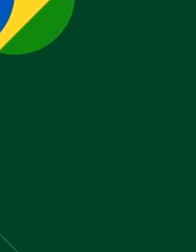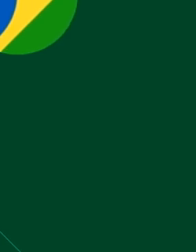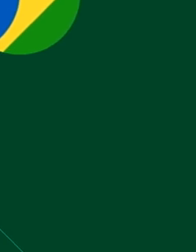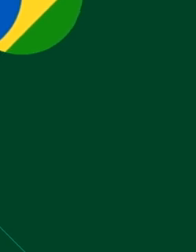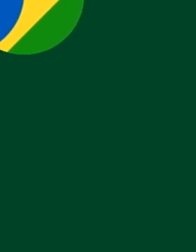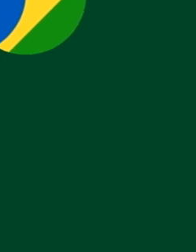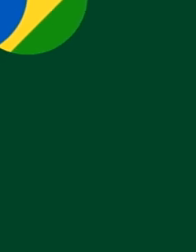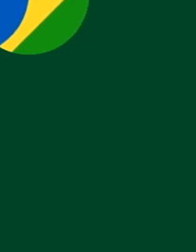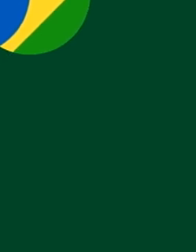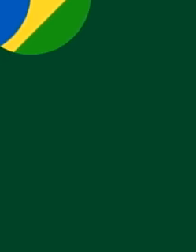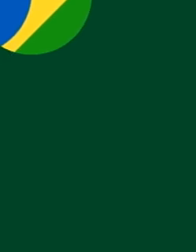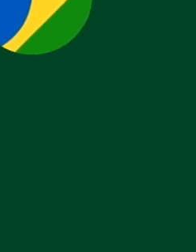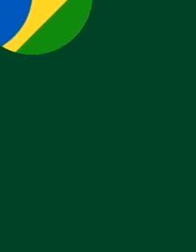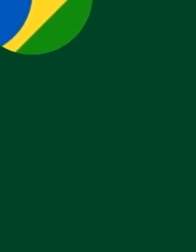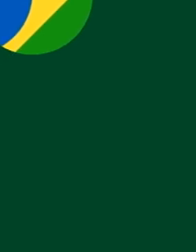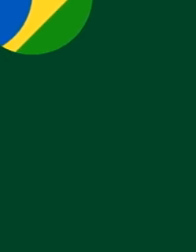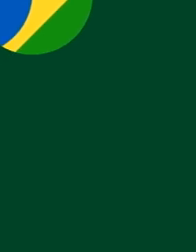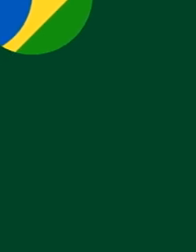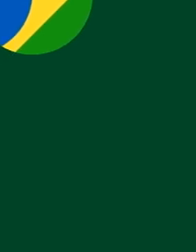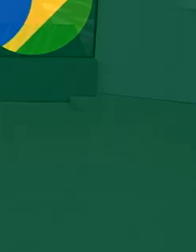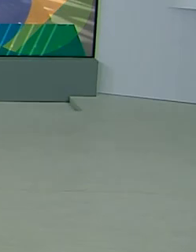Minuto Saúde.